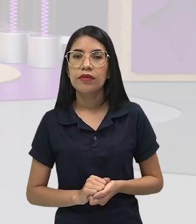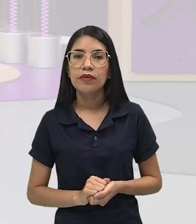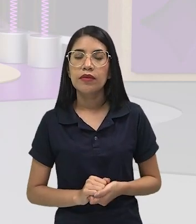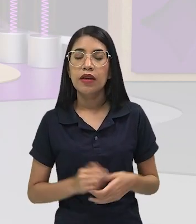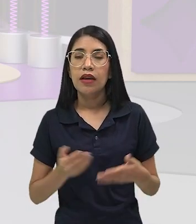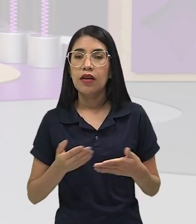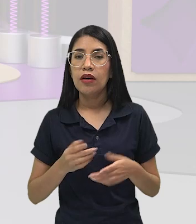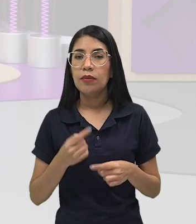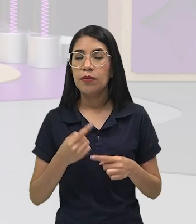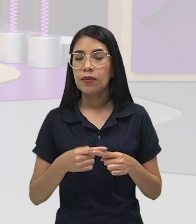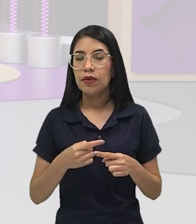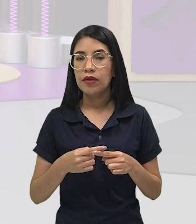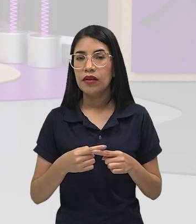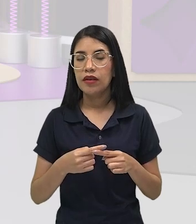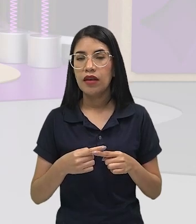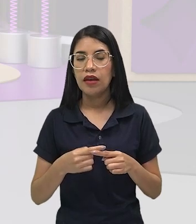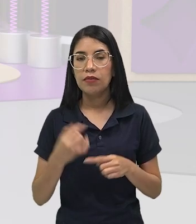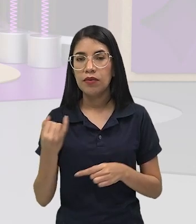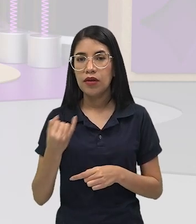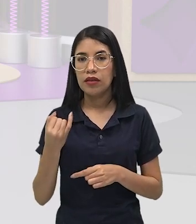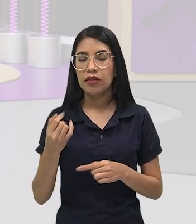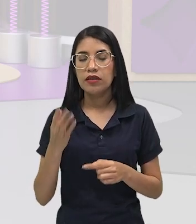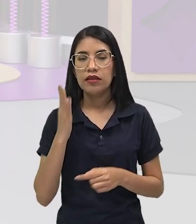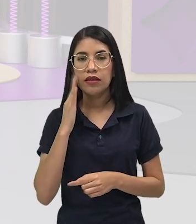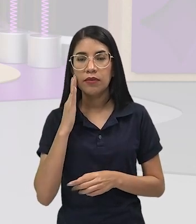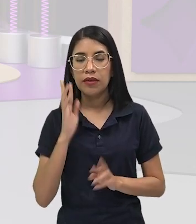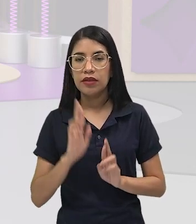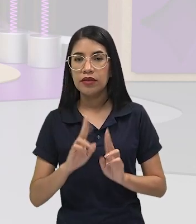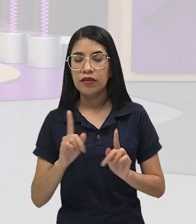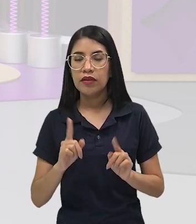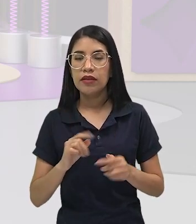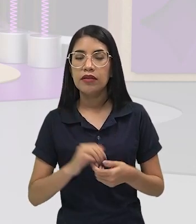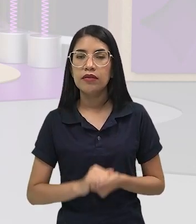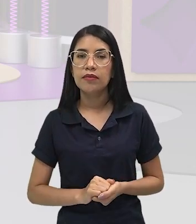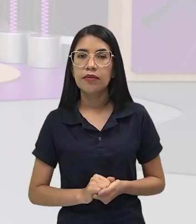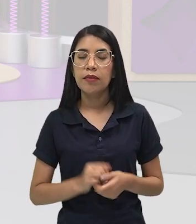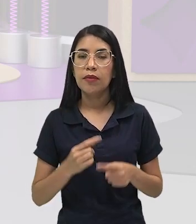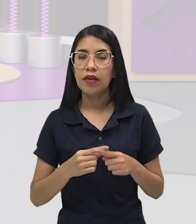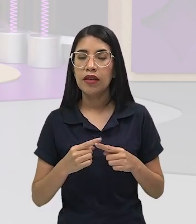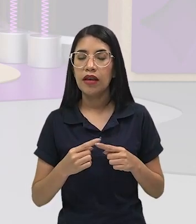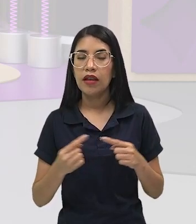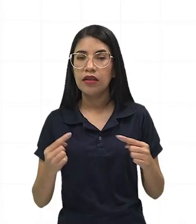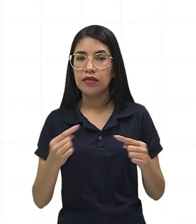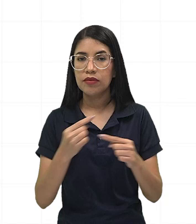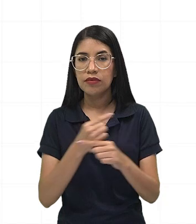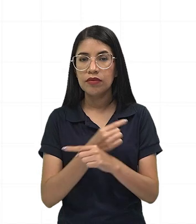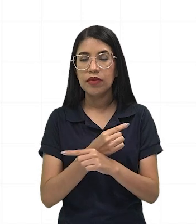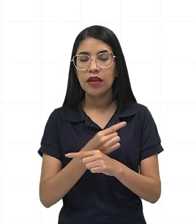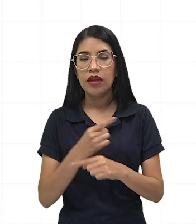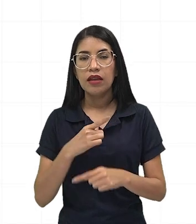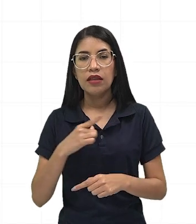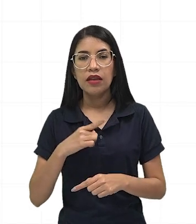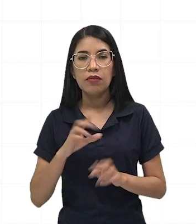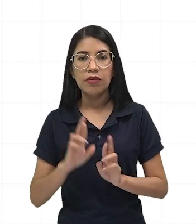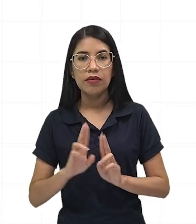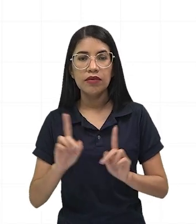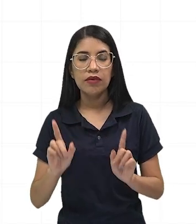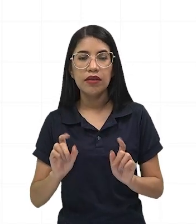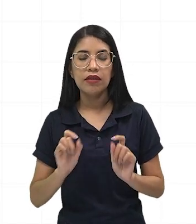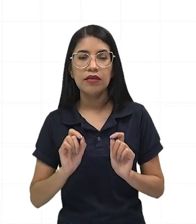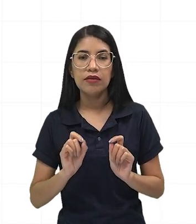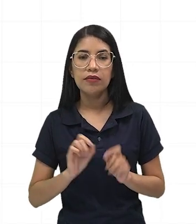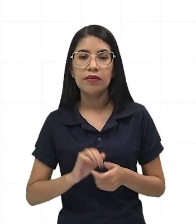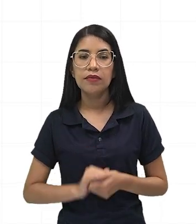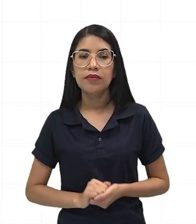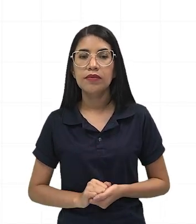agora o porquê que isso é tão importante. Por conta das grandezas inversamente, ela tem um quezinho. Então vamos